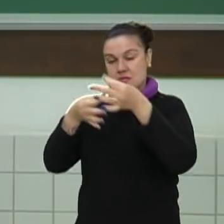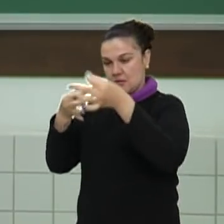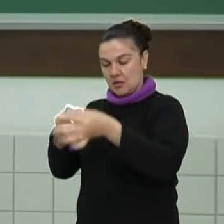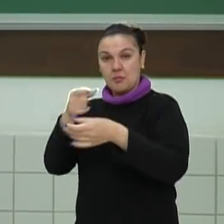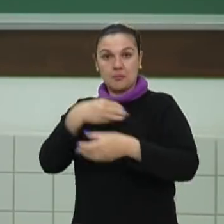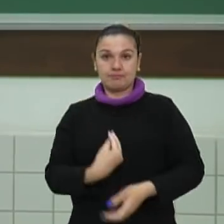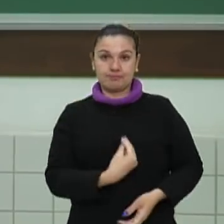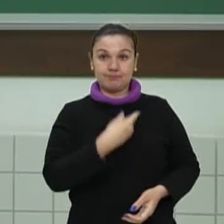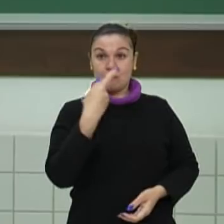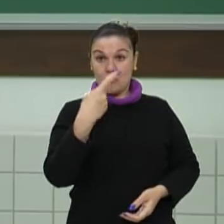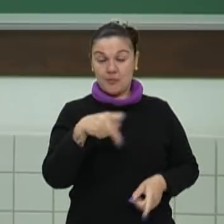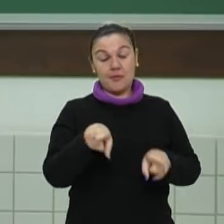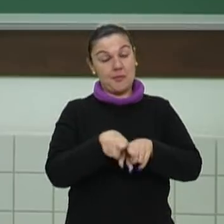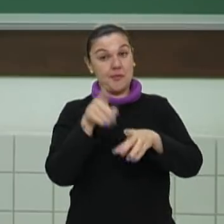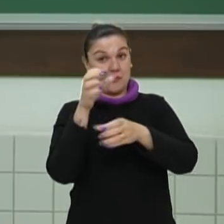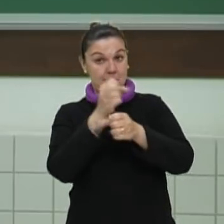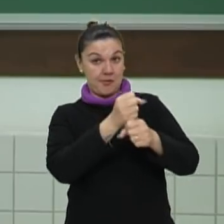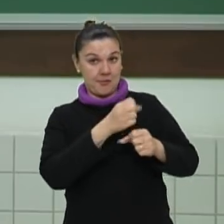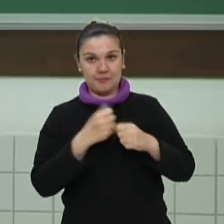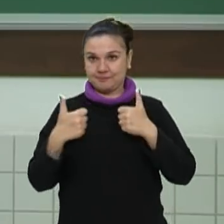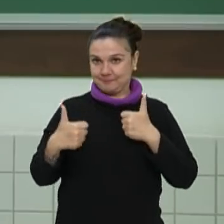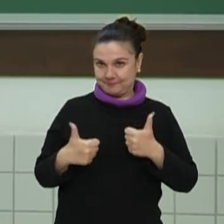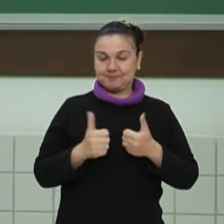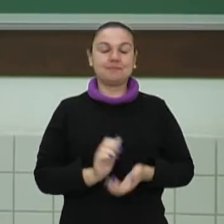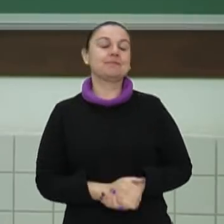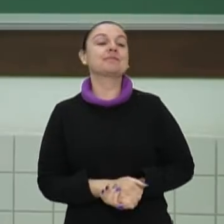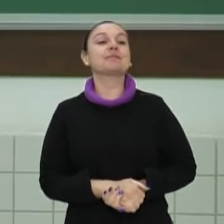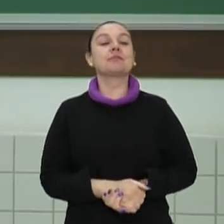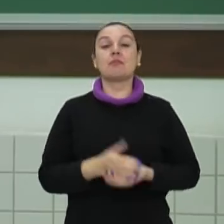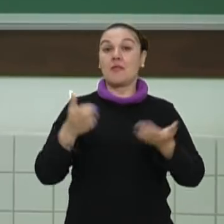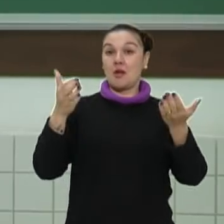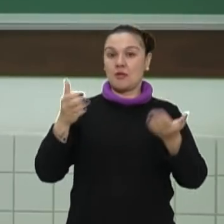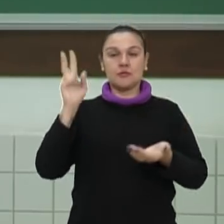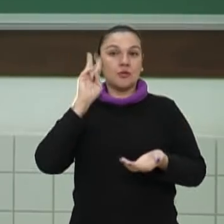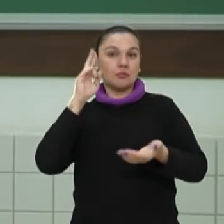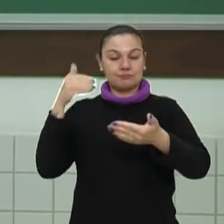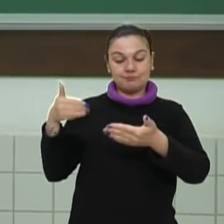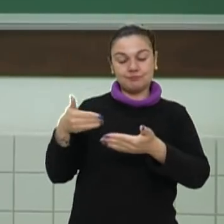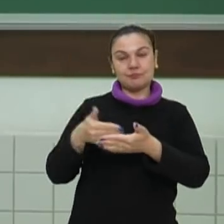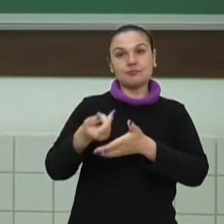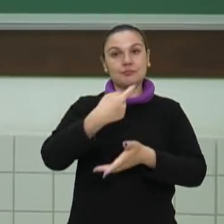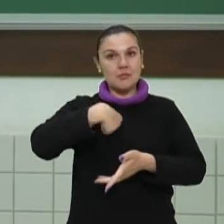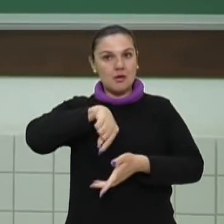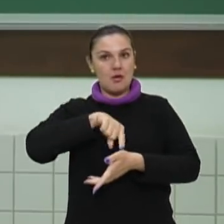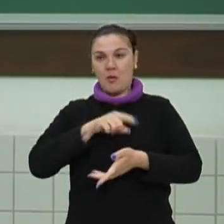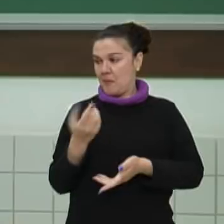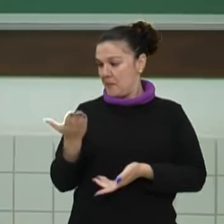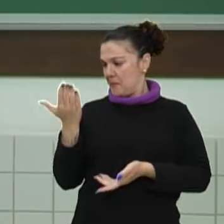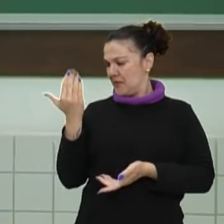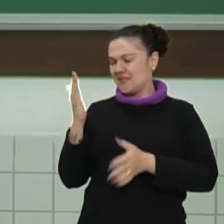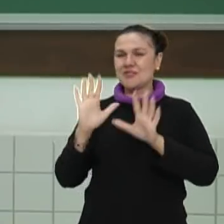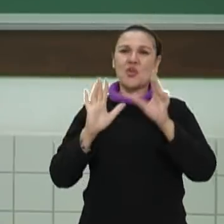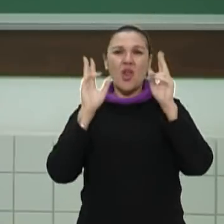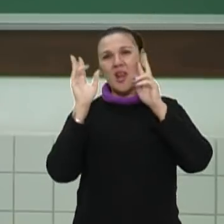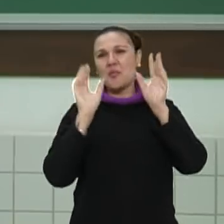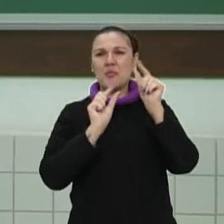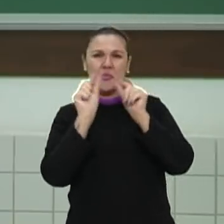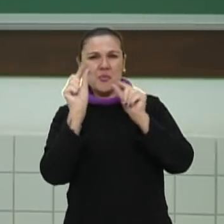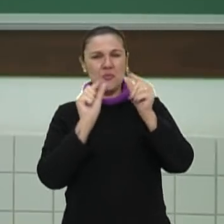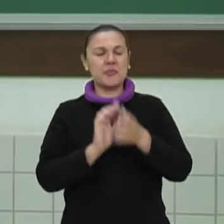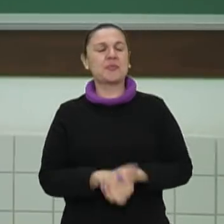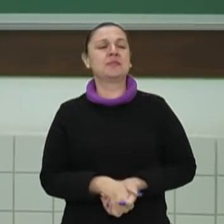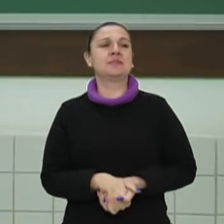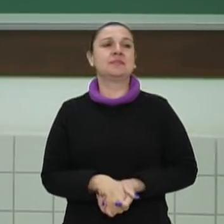presença e sua nota, beleza? Ok. Então, só retomando o que a gente viu na última aula, lembrando só um